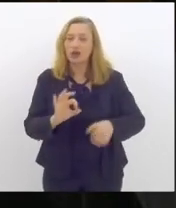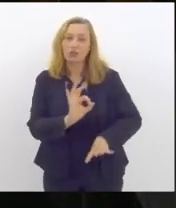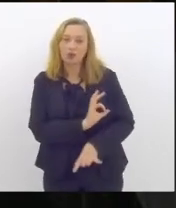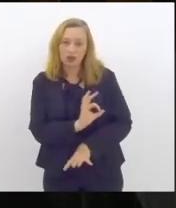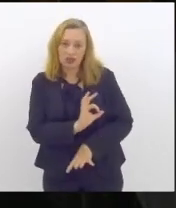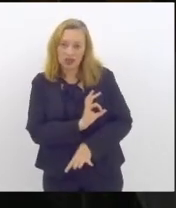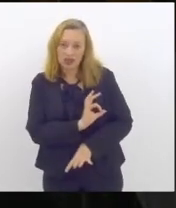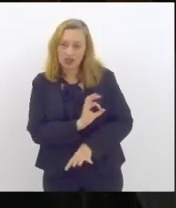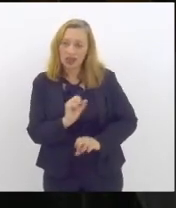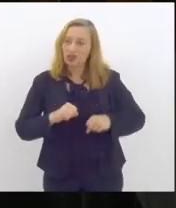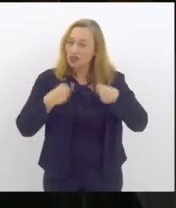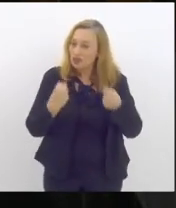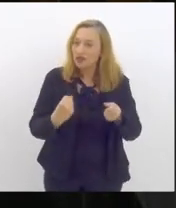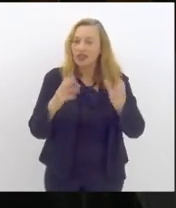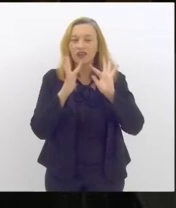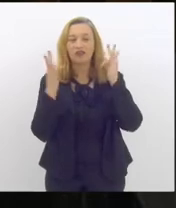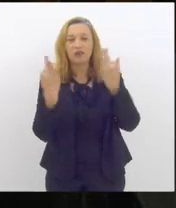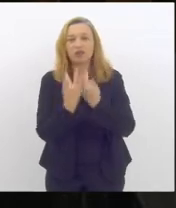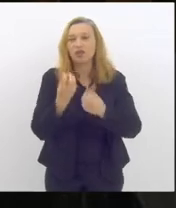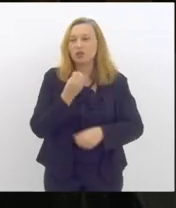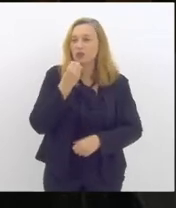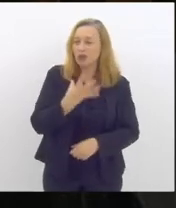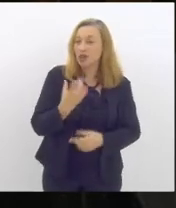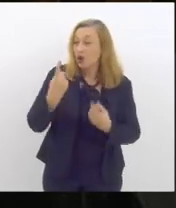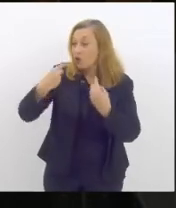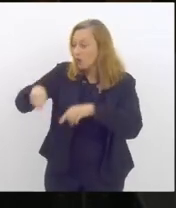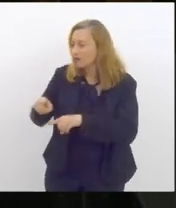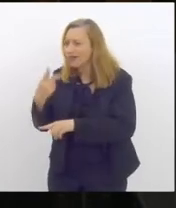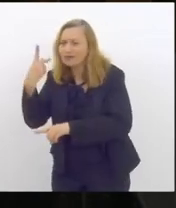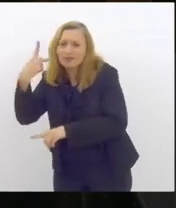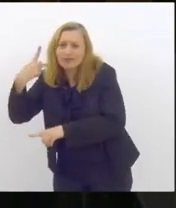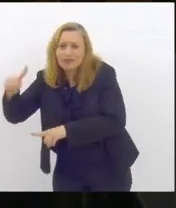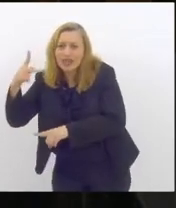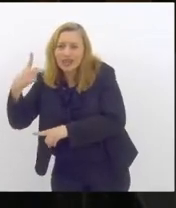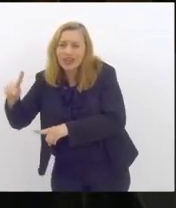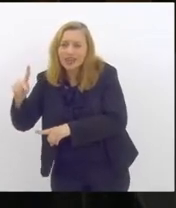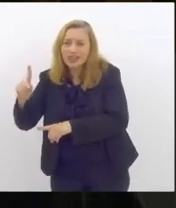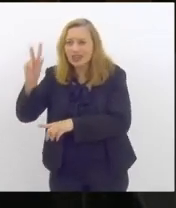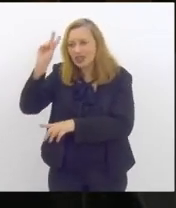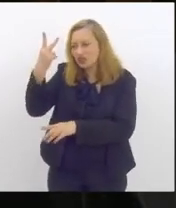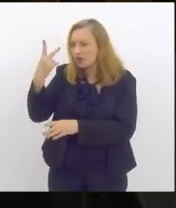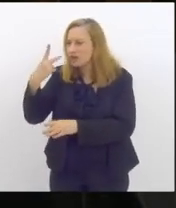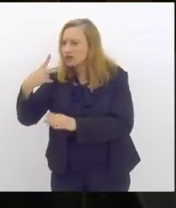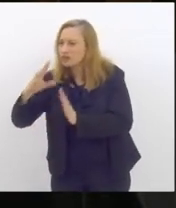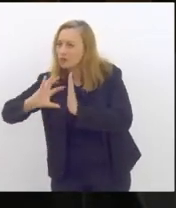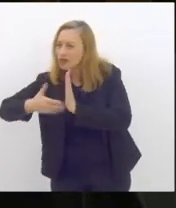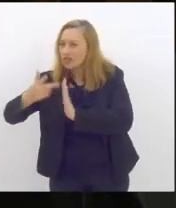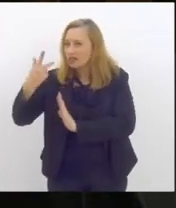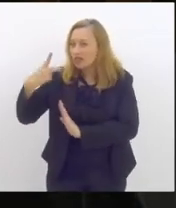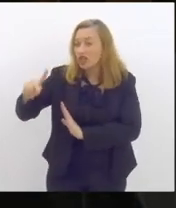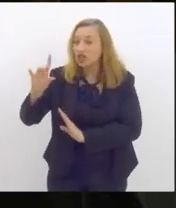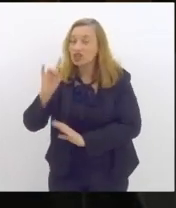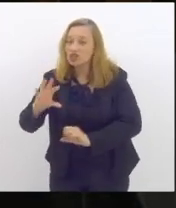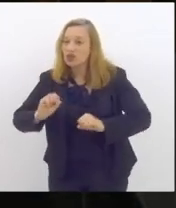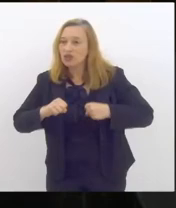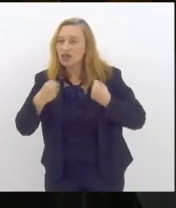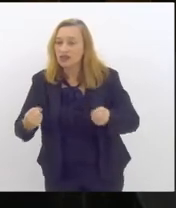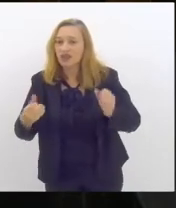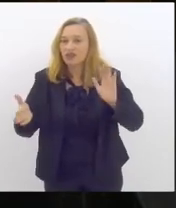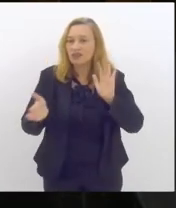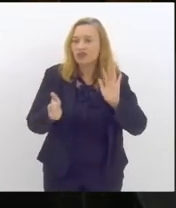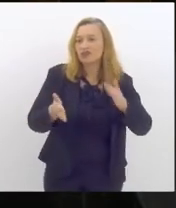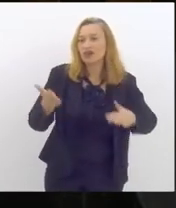eu defendo a família de bem ao contrário dele e da história do partido dele que só defende o